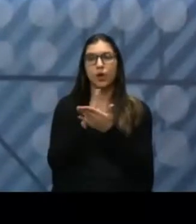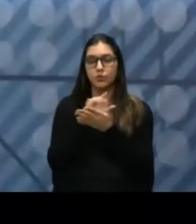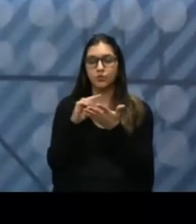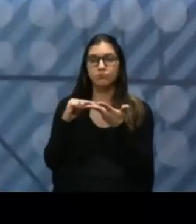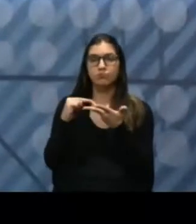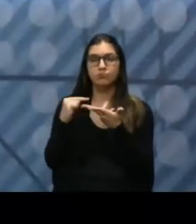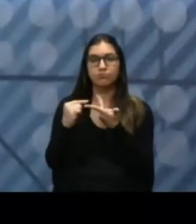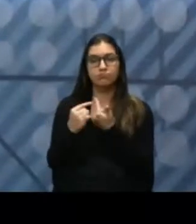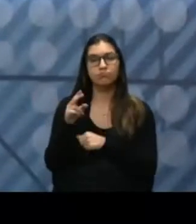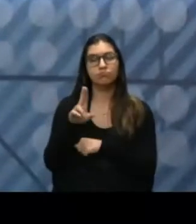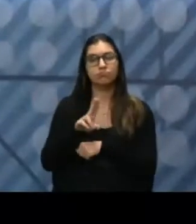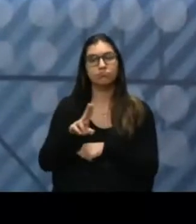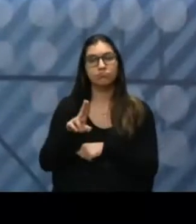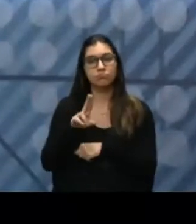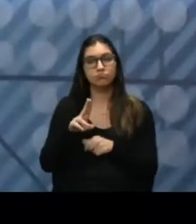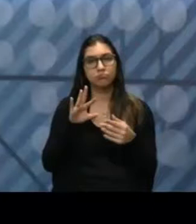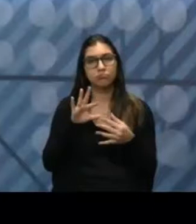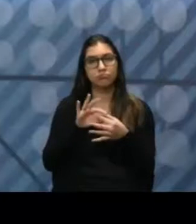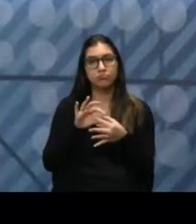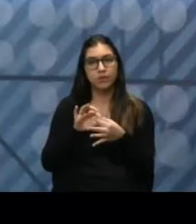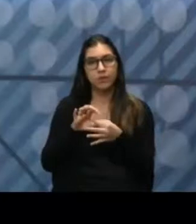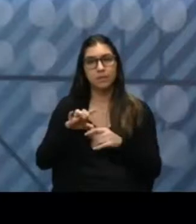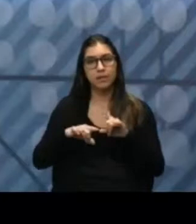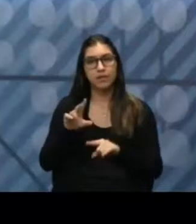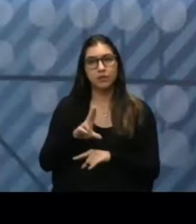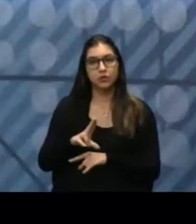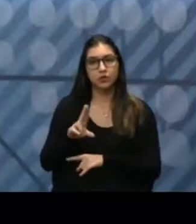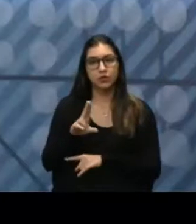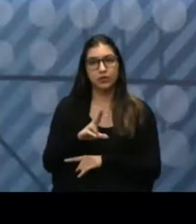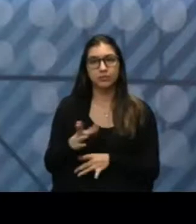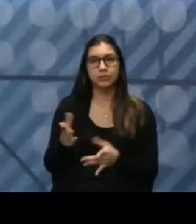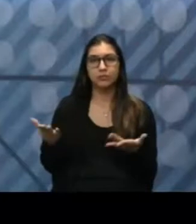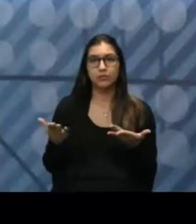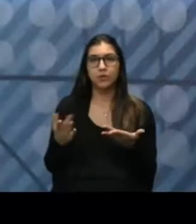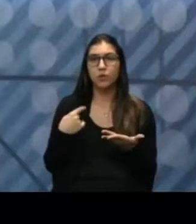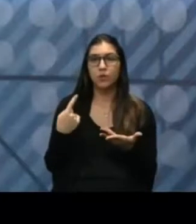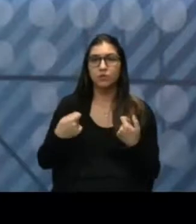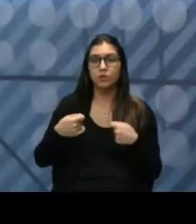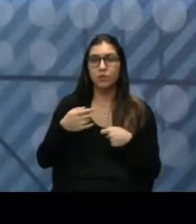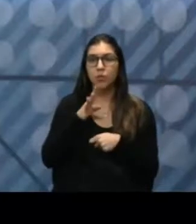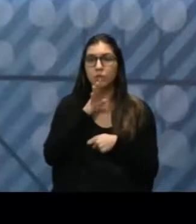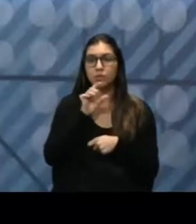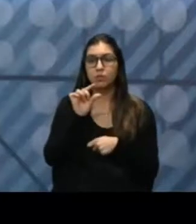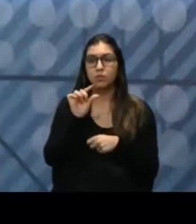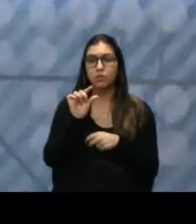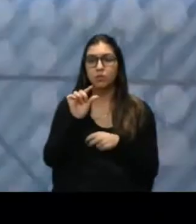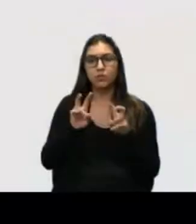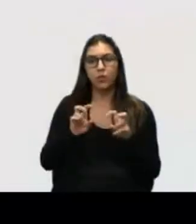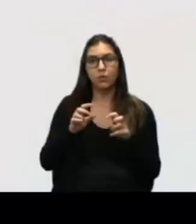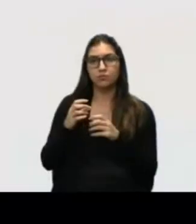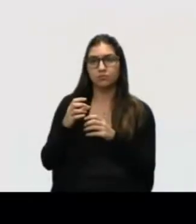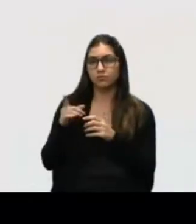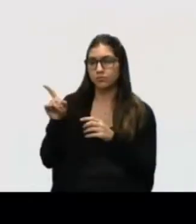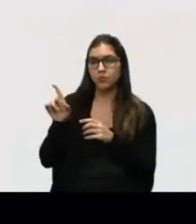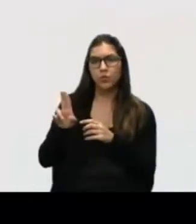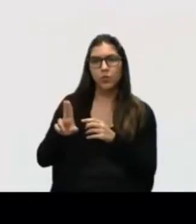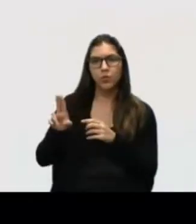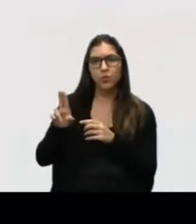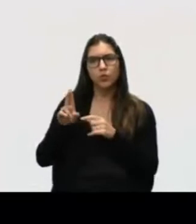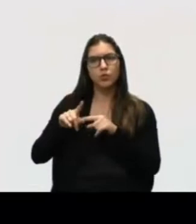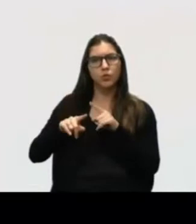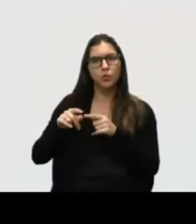estão relacionados com os materiais utilizados. Agora que é importante, Agora, presta atenção. Um pouquinho sobre o equipamento que é utilizado. Presta atenção,